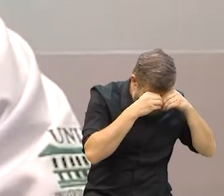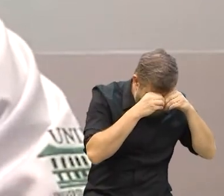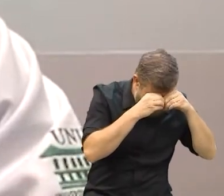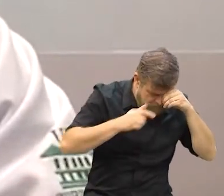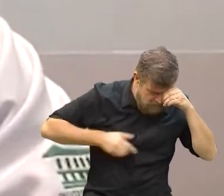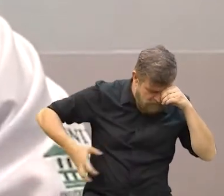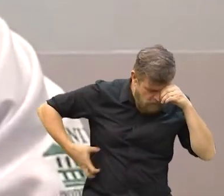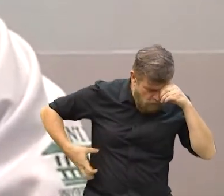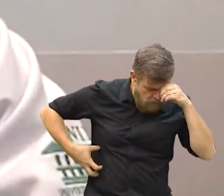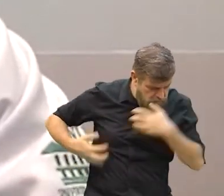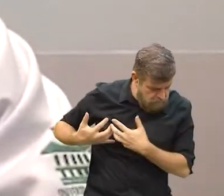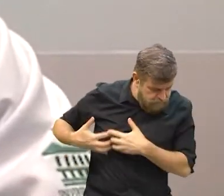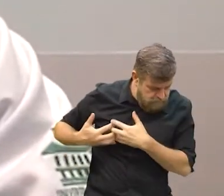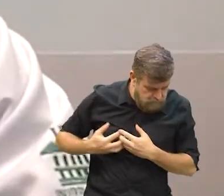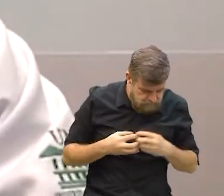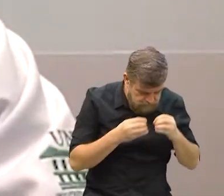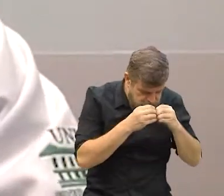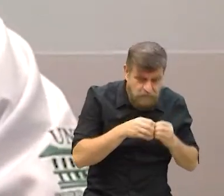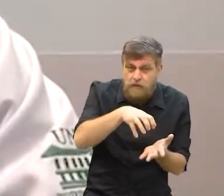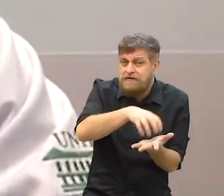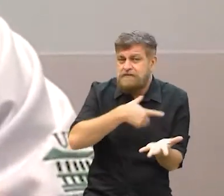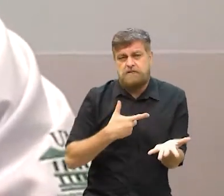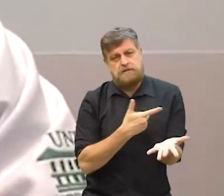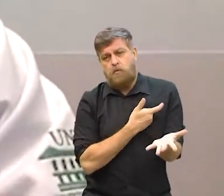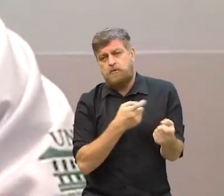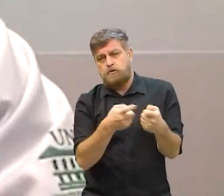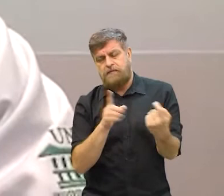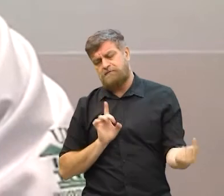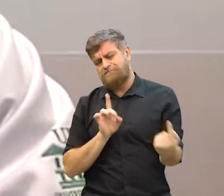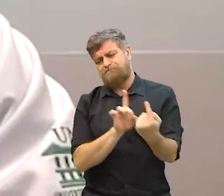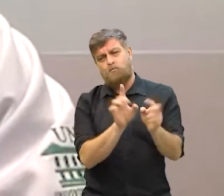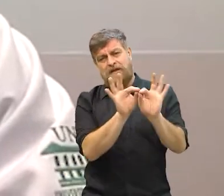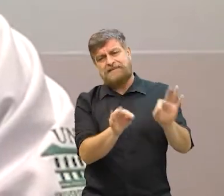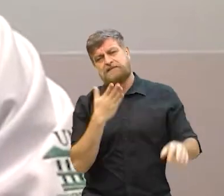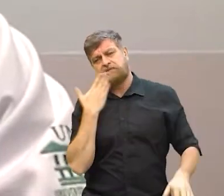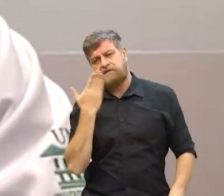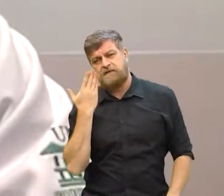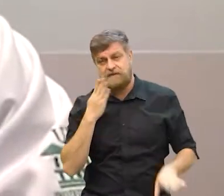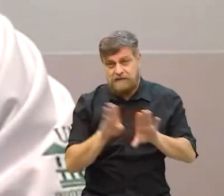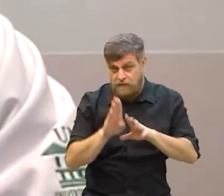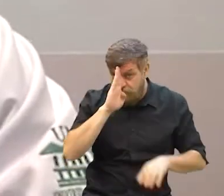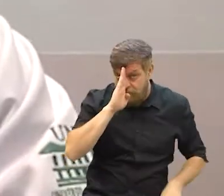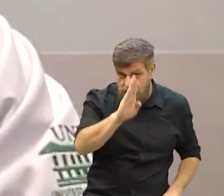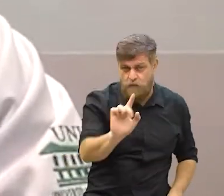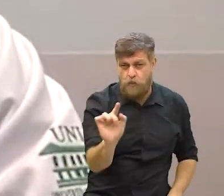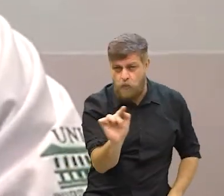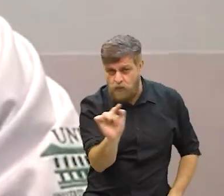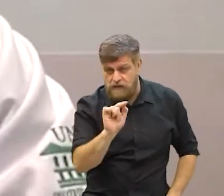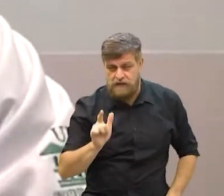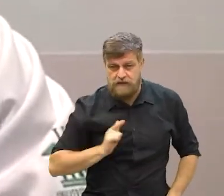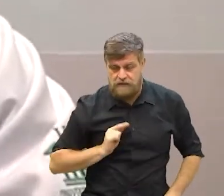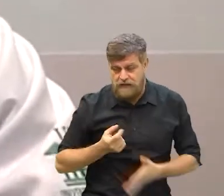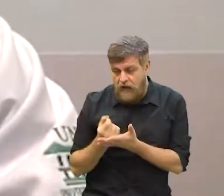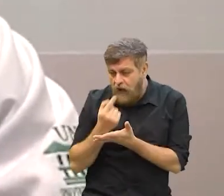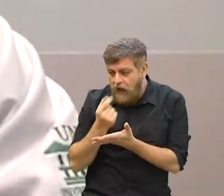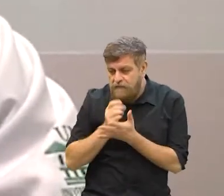ureia, creatinina, que a gente facilmente consegue, né, no posto de saúde, numa consulta médica. Tá? E, principalmente, mais do que, né,